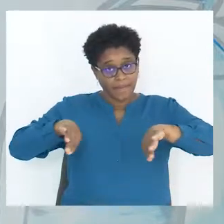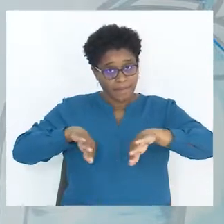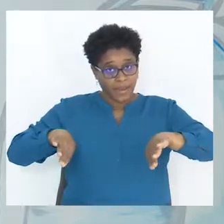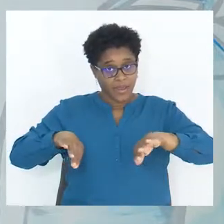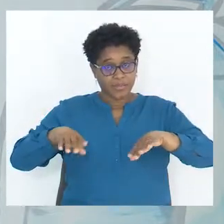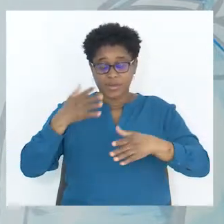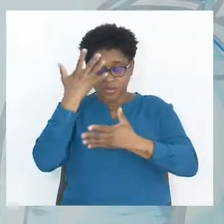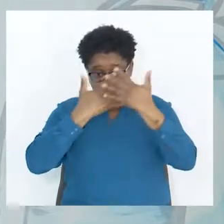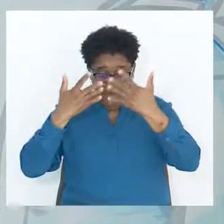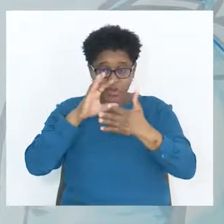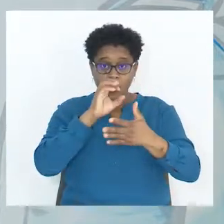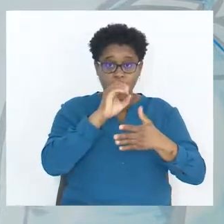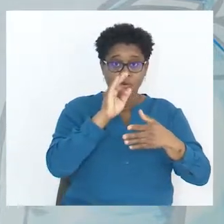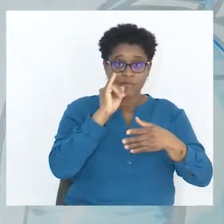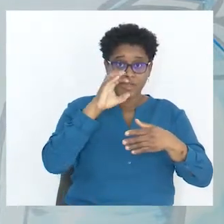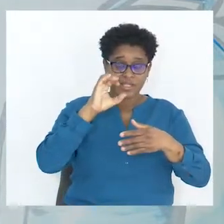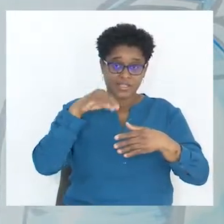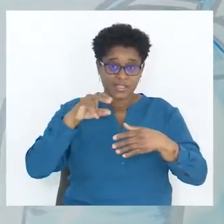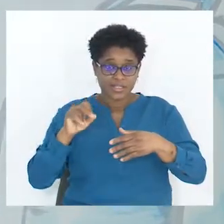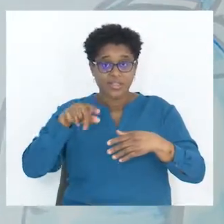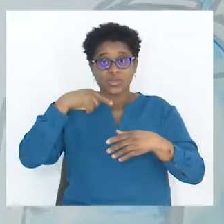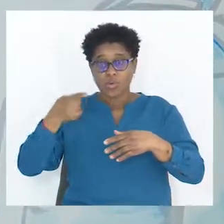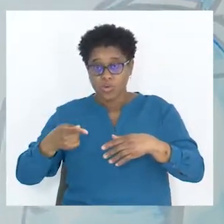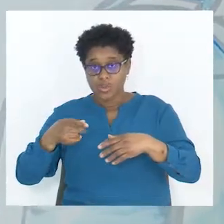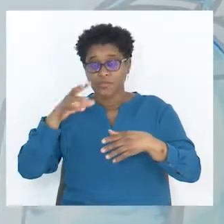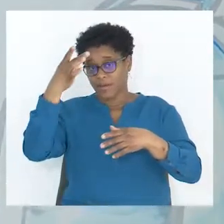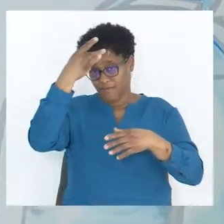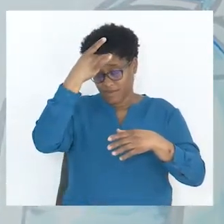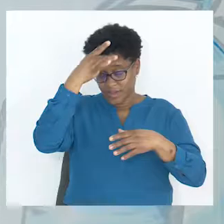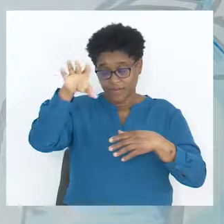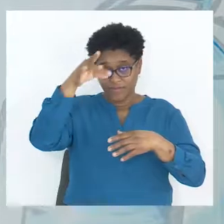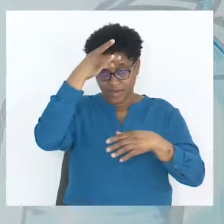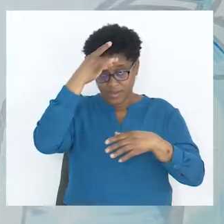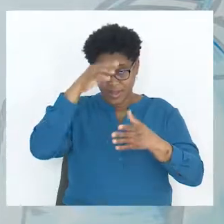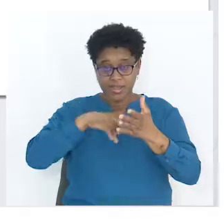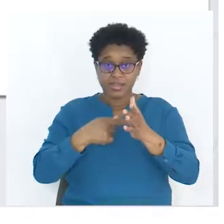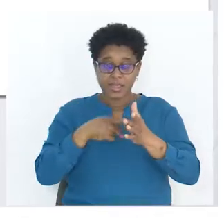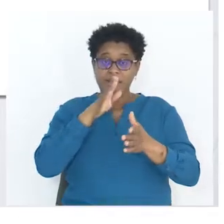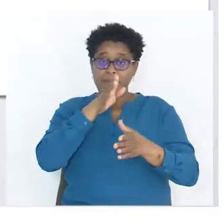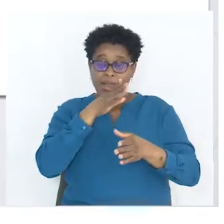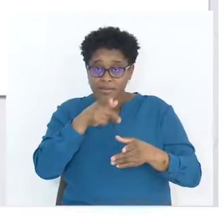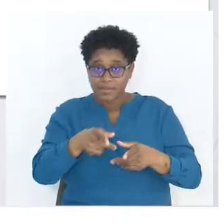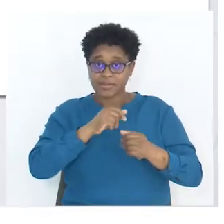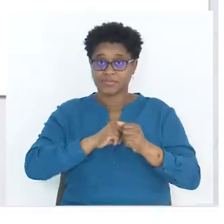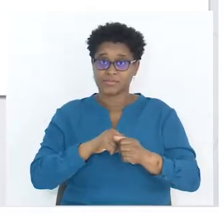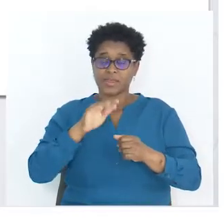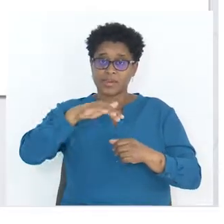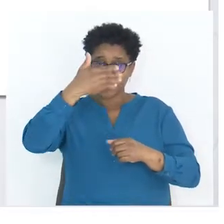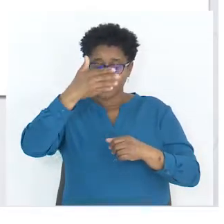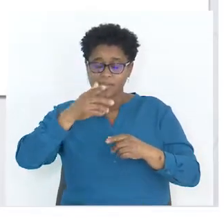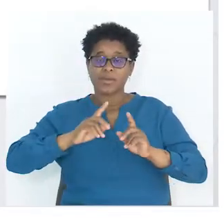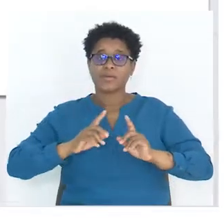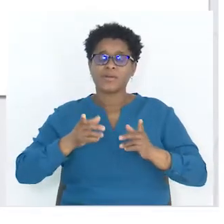uma oficina de outra e para fixar as técnicas práticas de cada um. Por isso, nesta